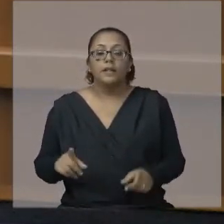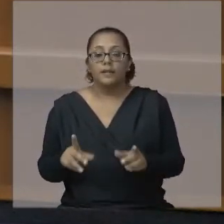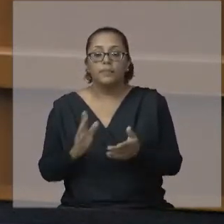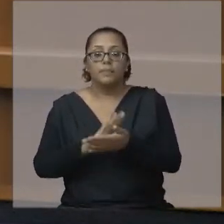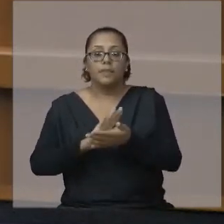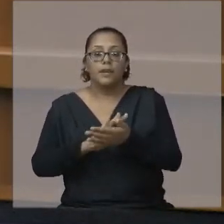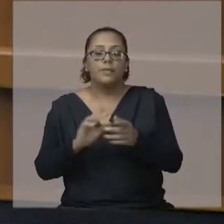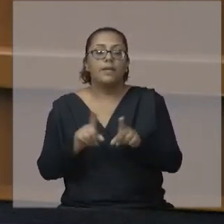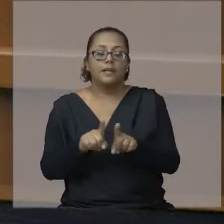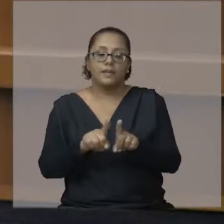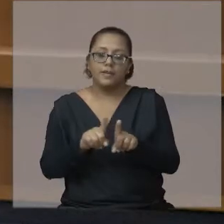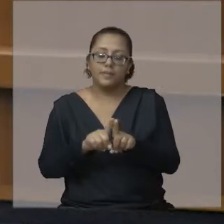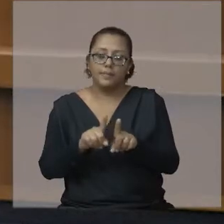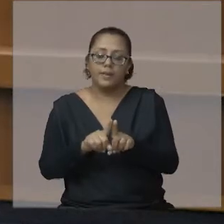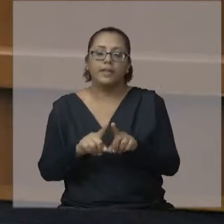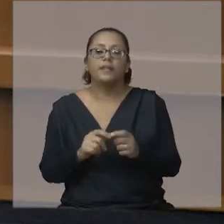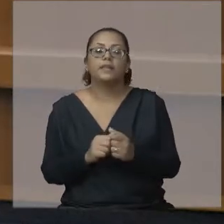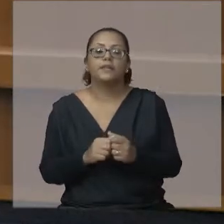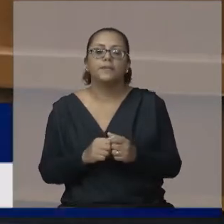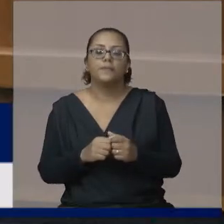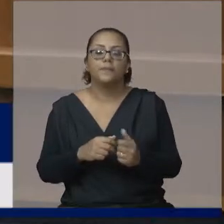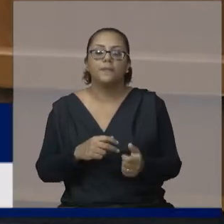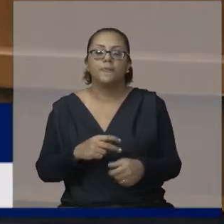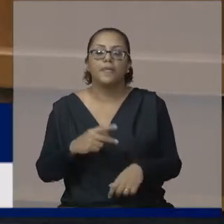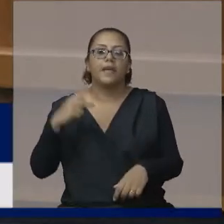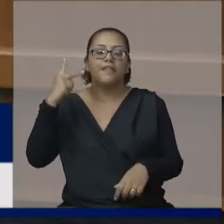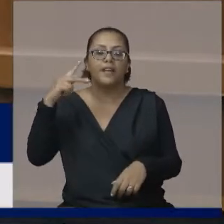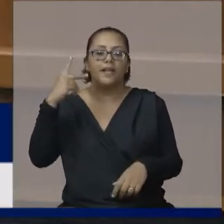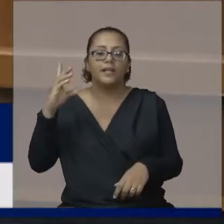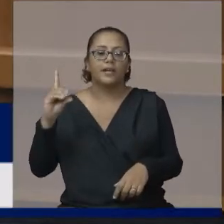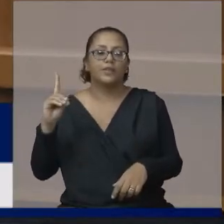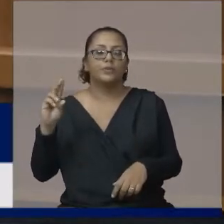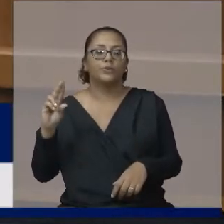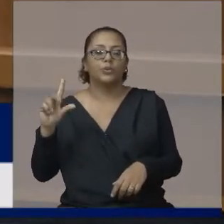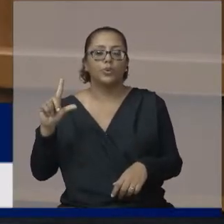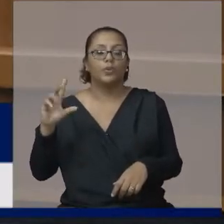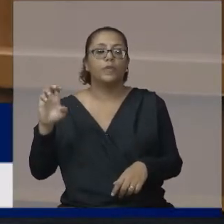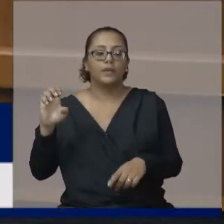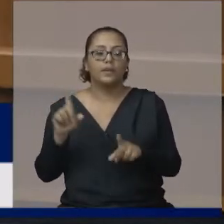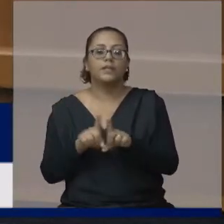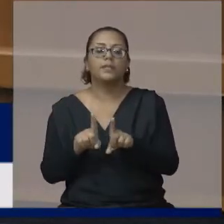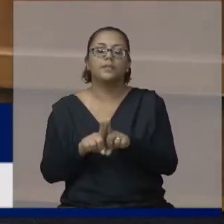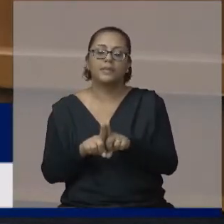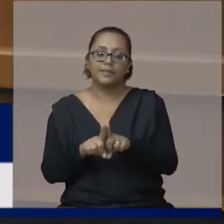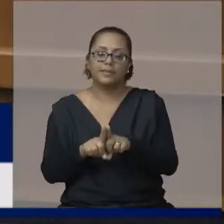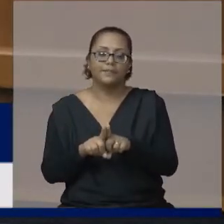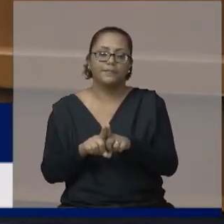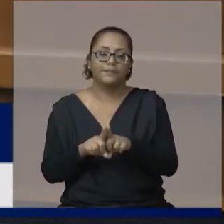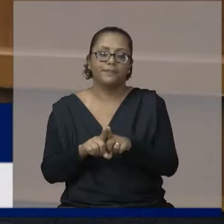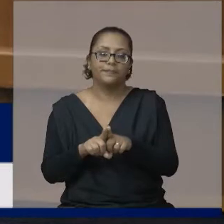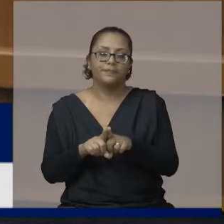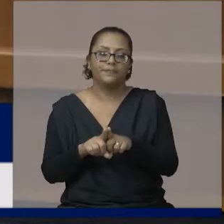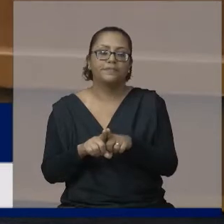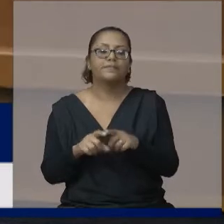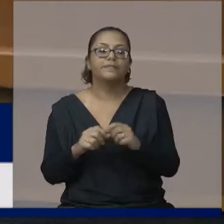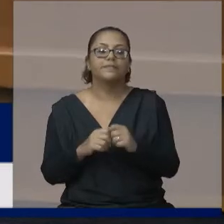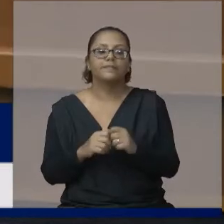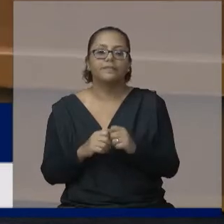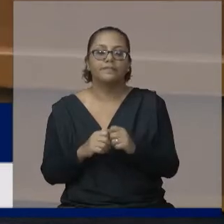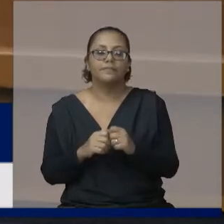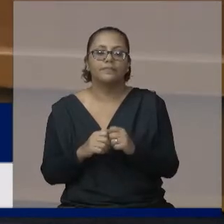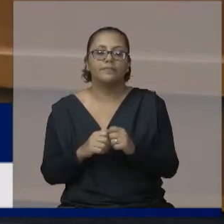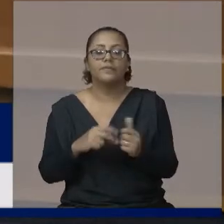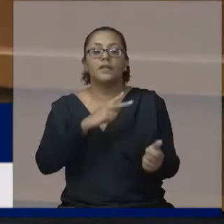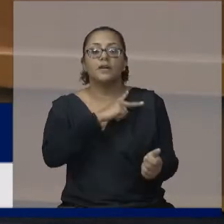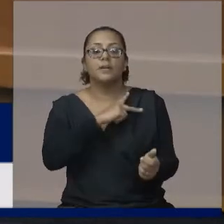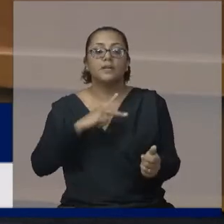conduziu muito bem aí a posse de todos os vereadores, do prefeito. E, senhor presidente, muitas vezes, né,